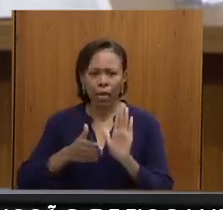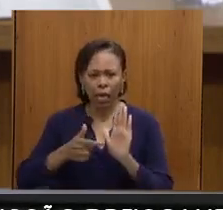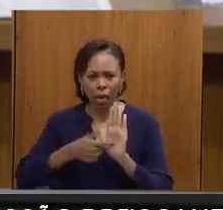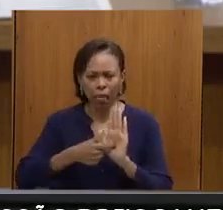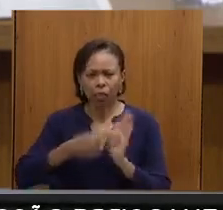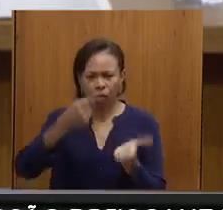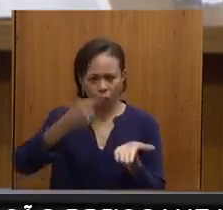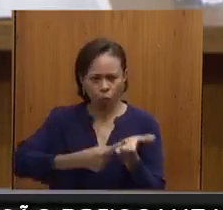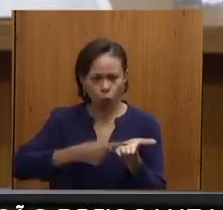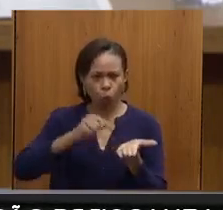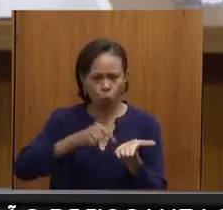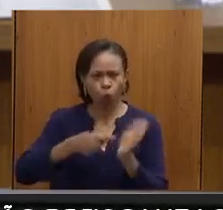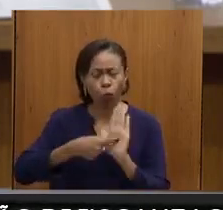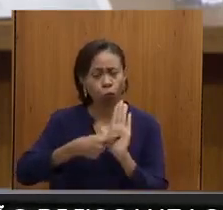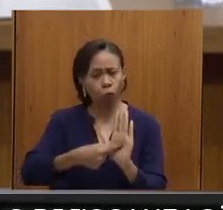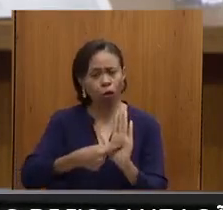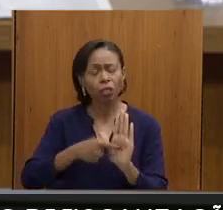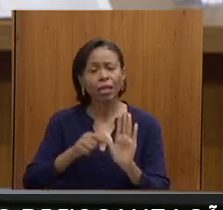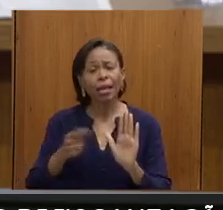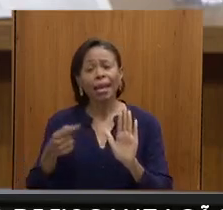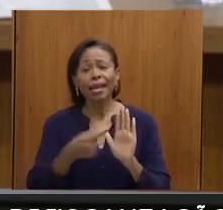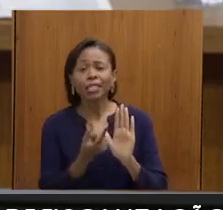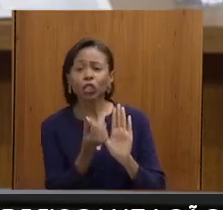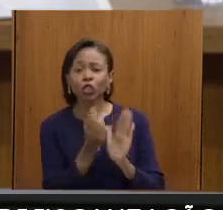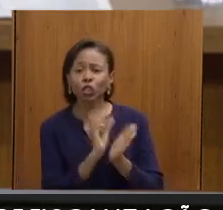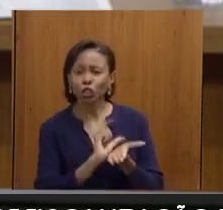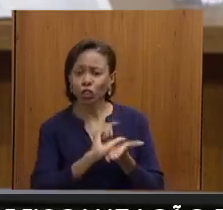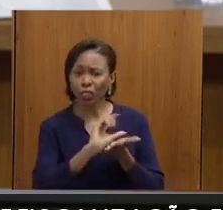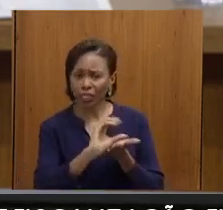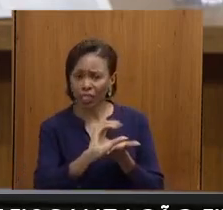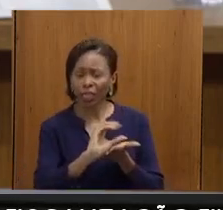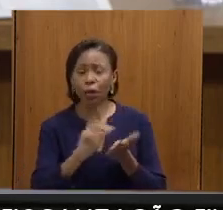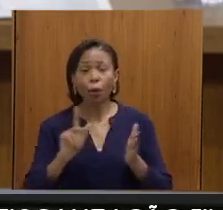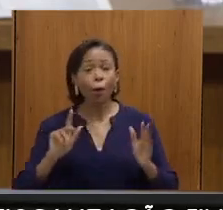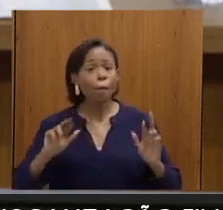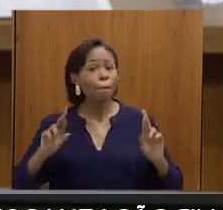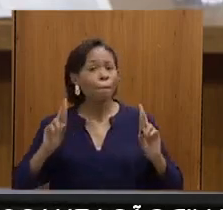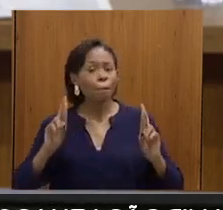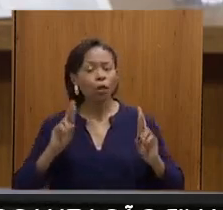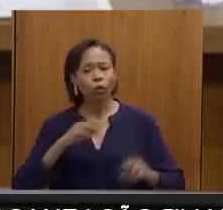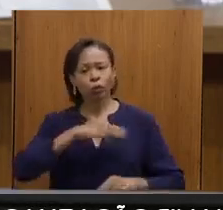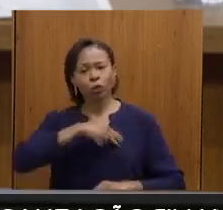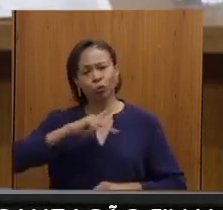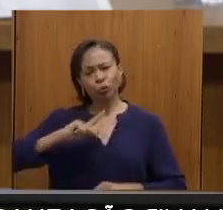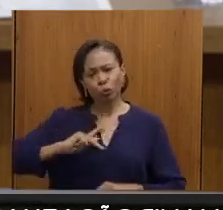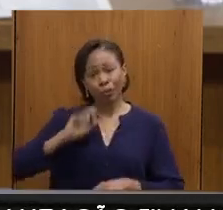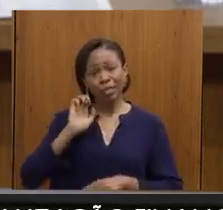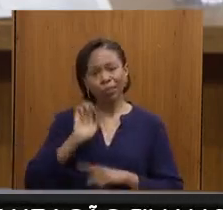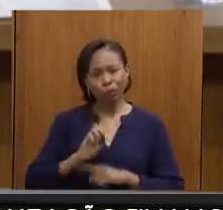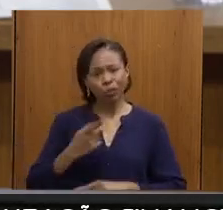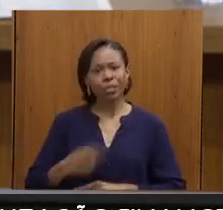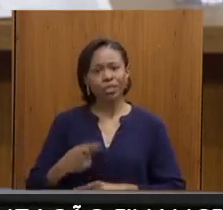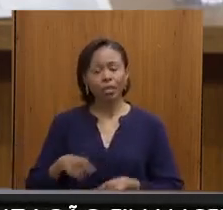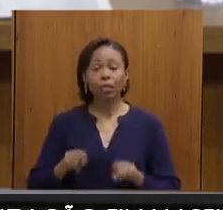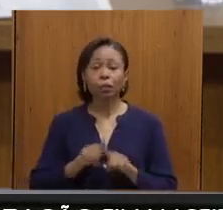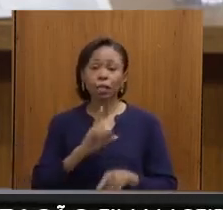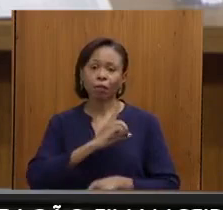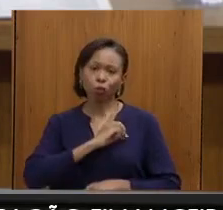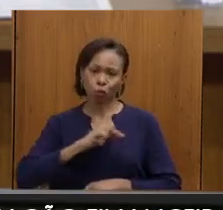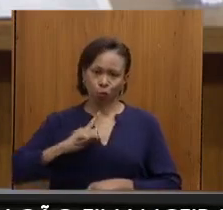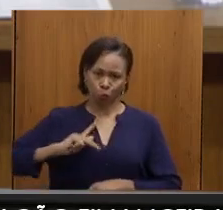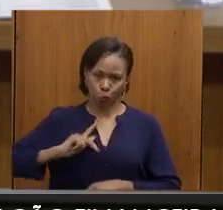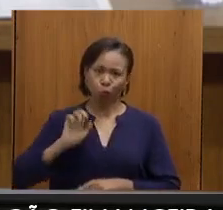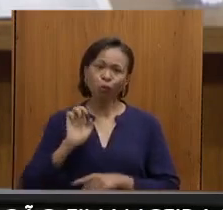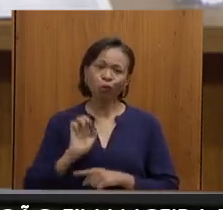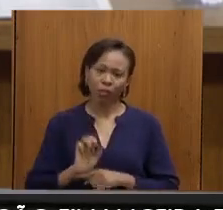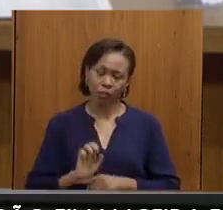este recurso é de responsabilidade única e exclusiva do Ministério Público Estadual e da Defensoria Pública do Estado,